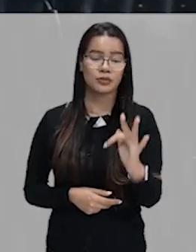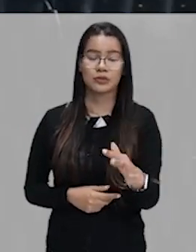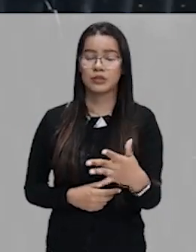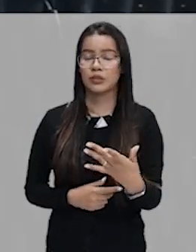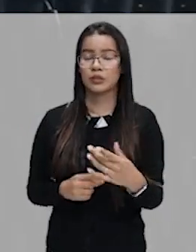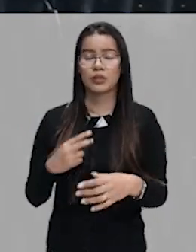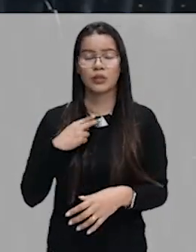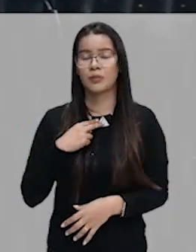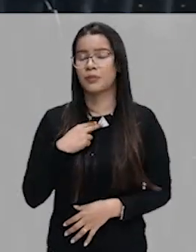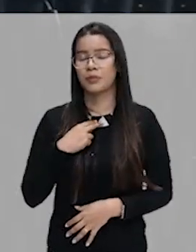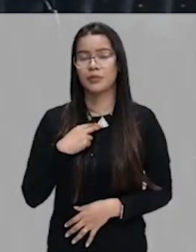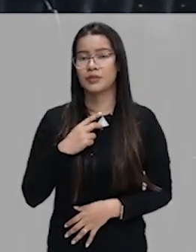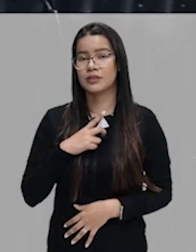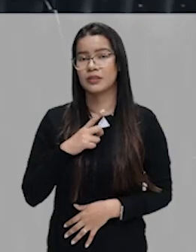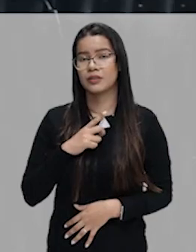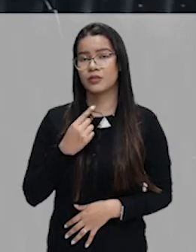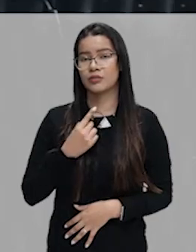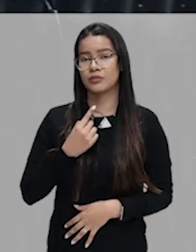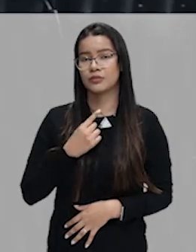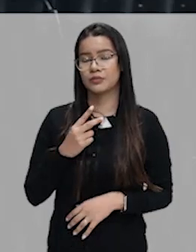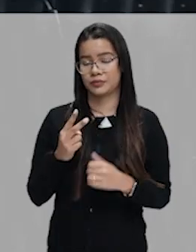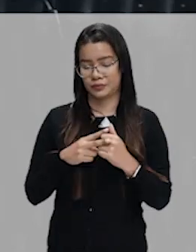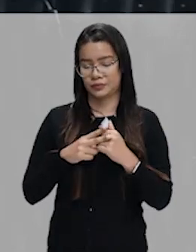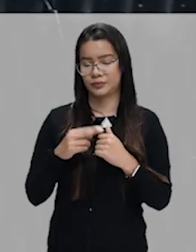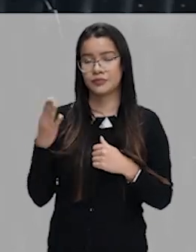eu não posso ter um verbo no